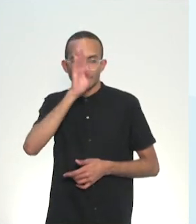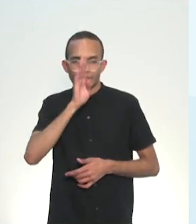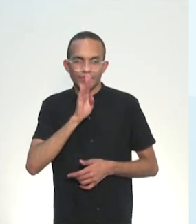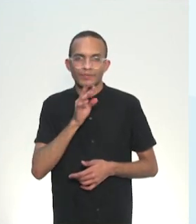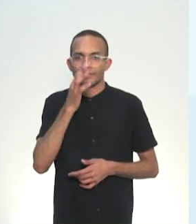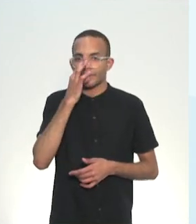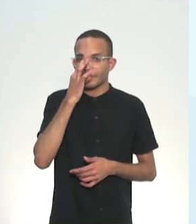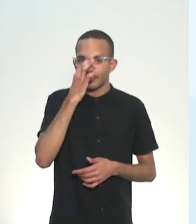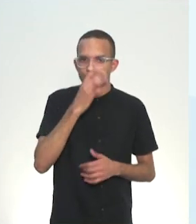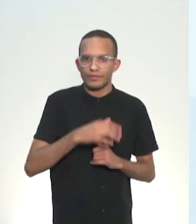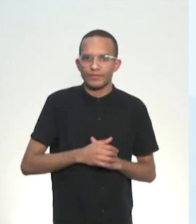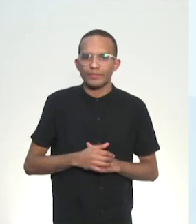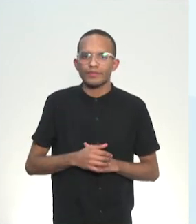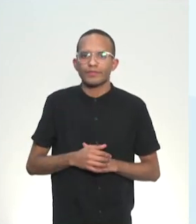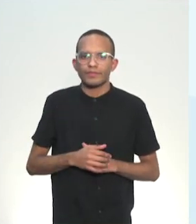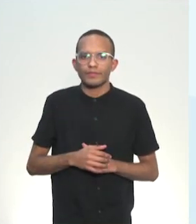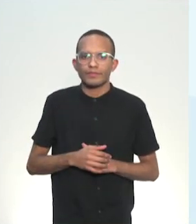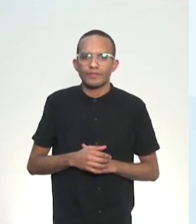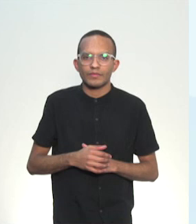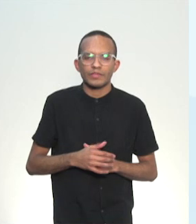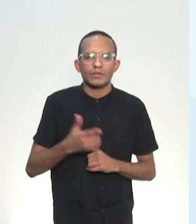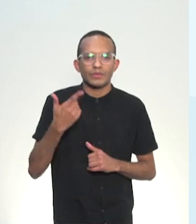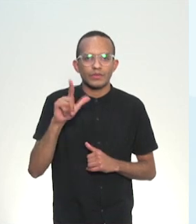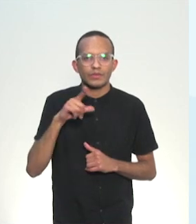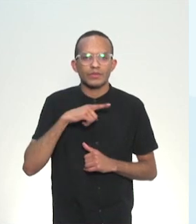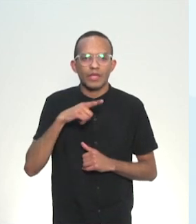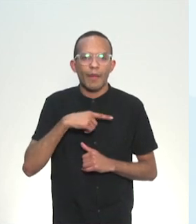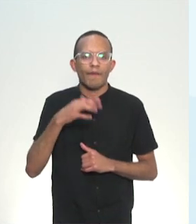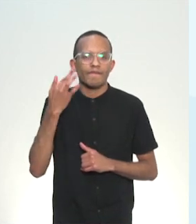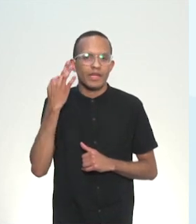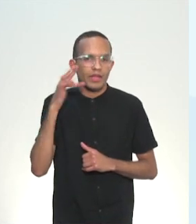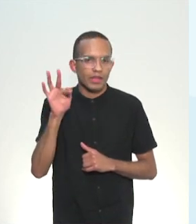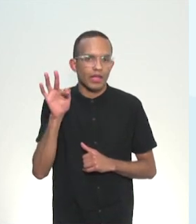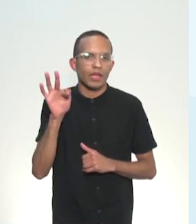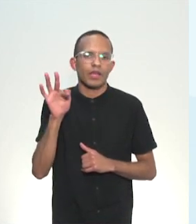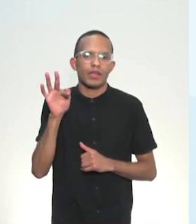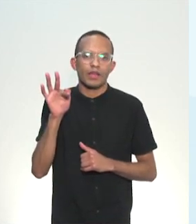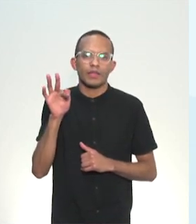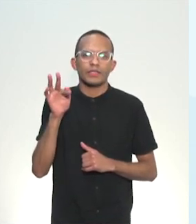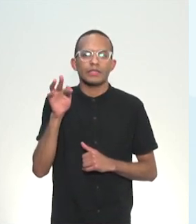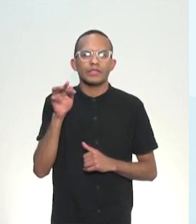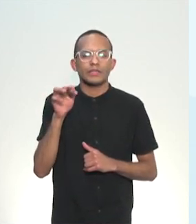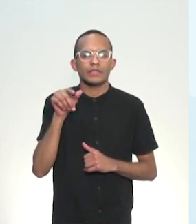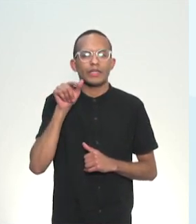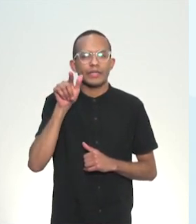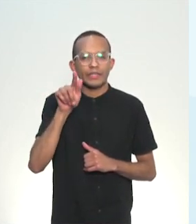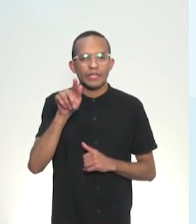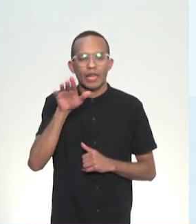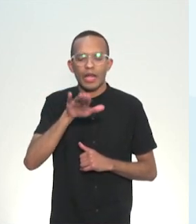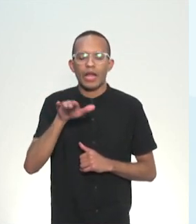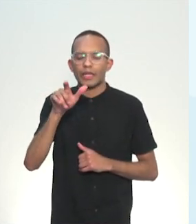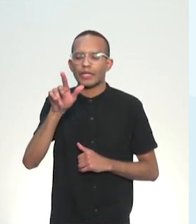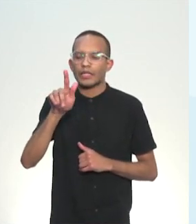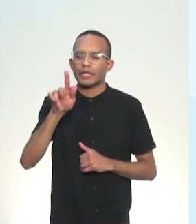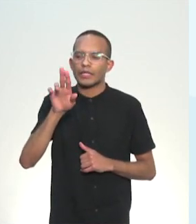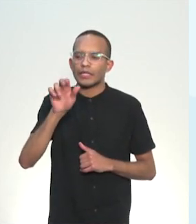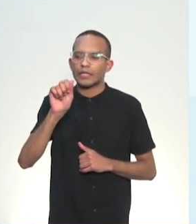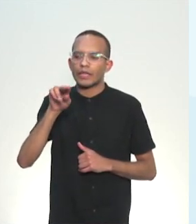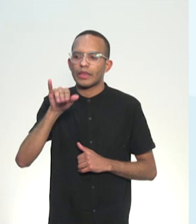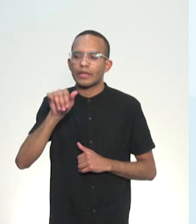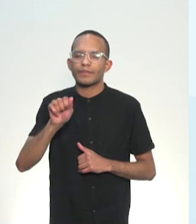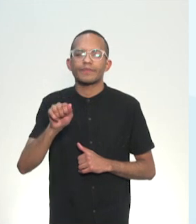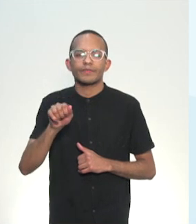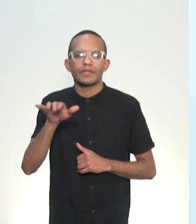território colonizado aí por Portugal, né, e nós temos o território francês, que é a casa aqui da Guiana Francesa, aí aparece também